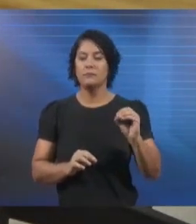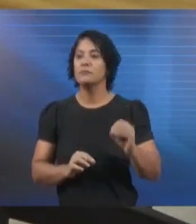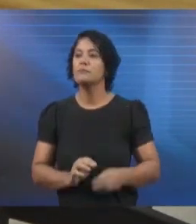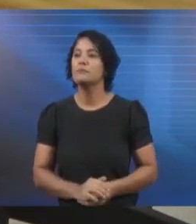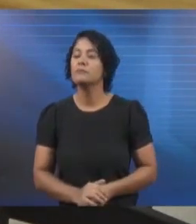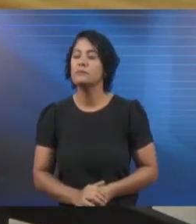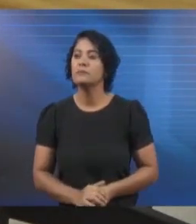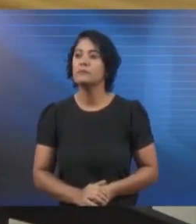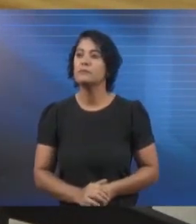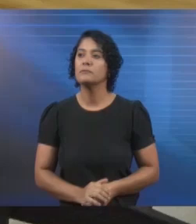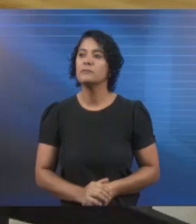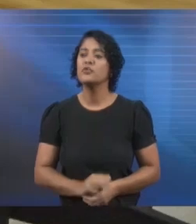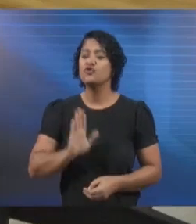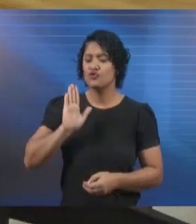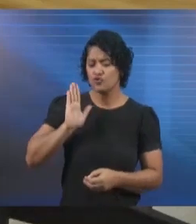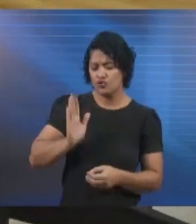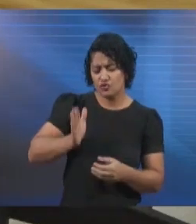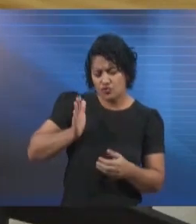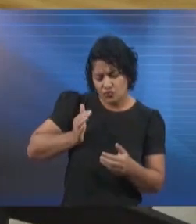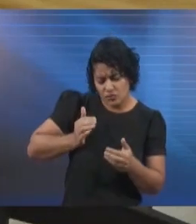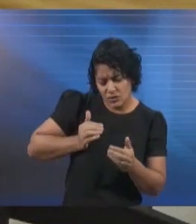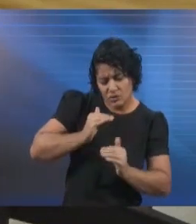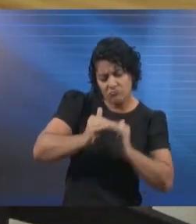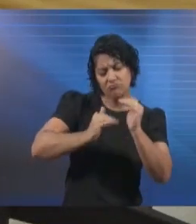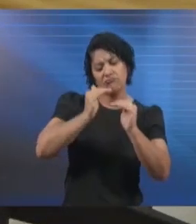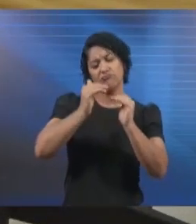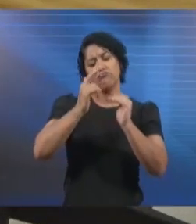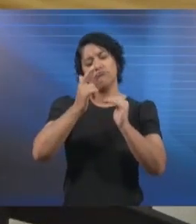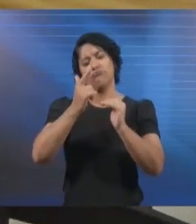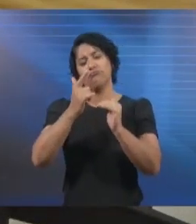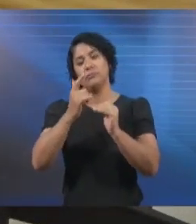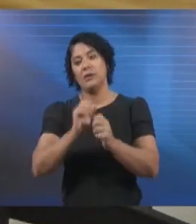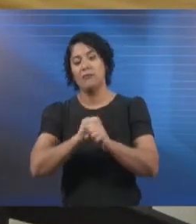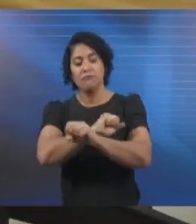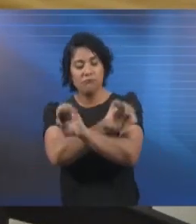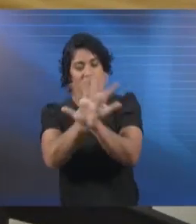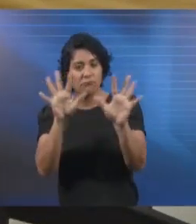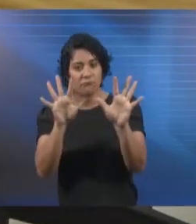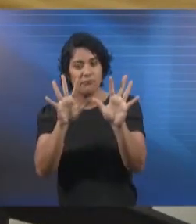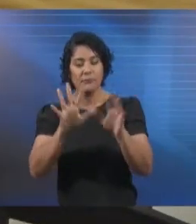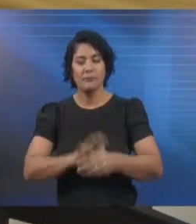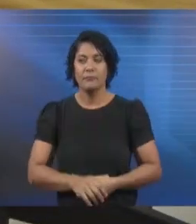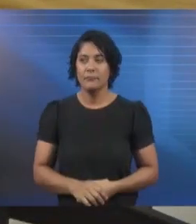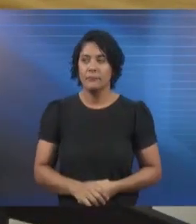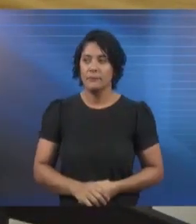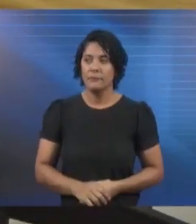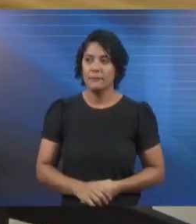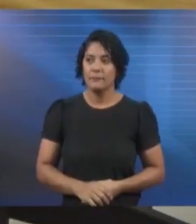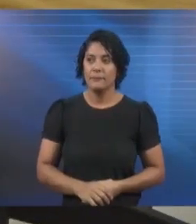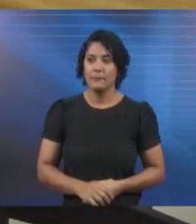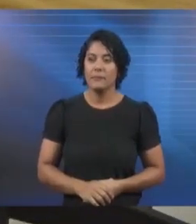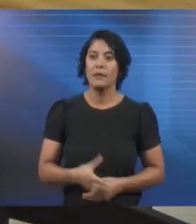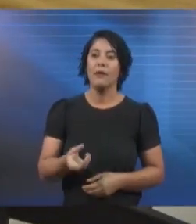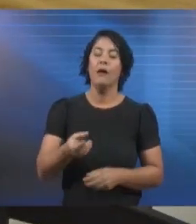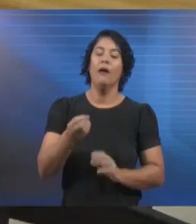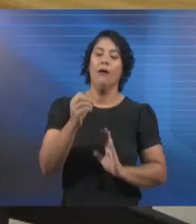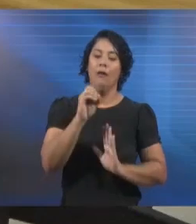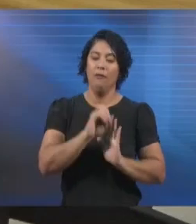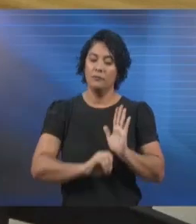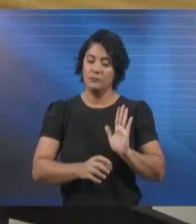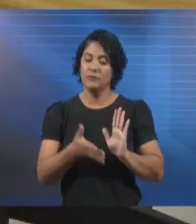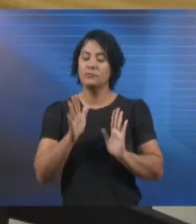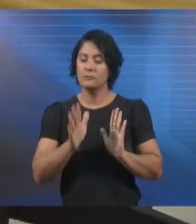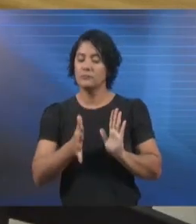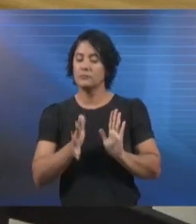onde houve avanços esclarecimentos que certamente vão ser oficializados acredito no mais